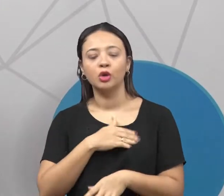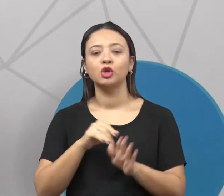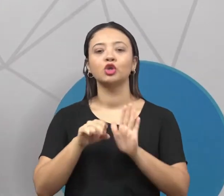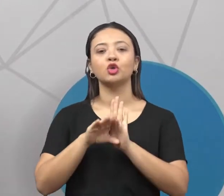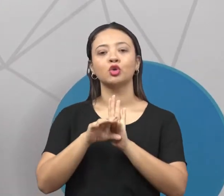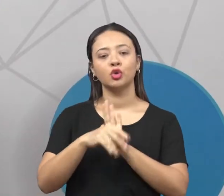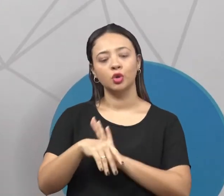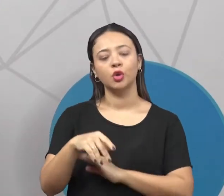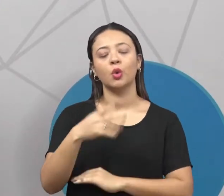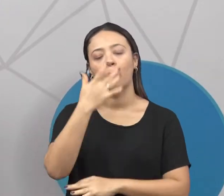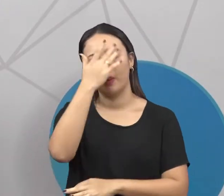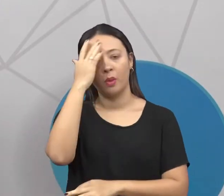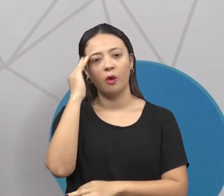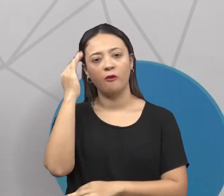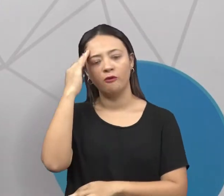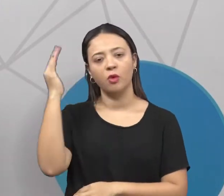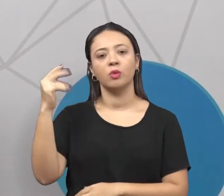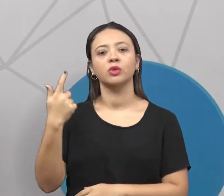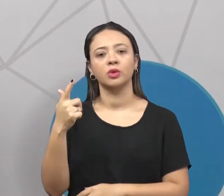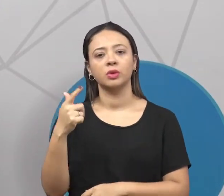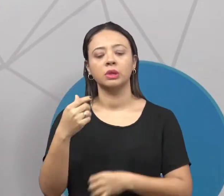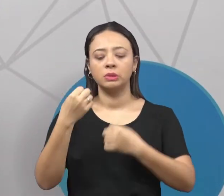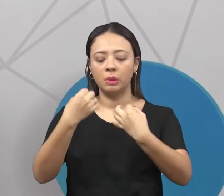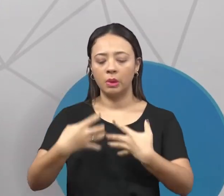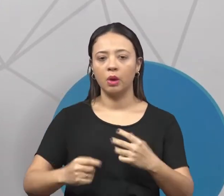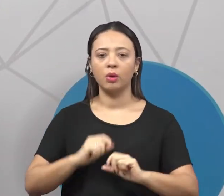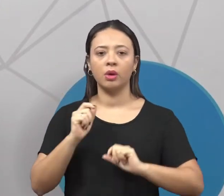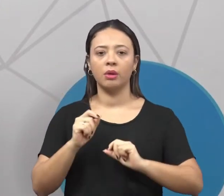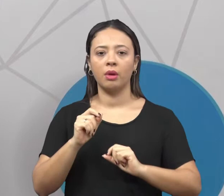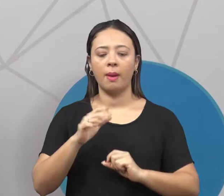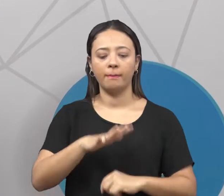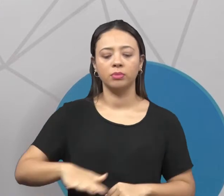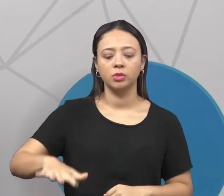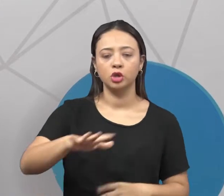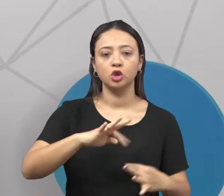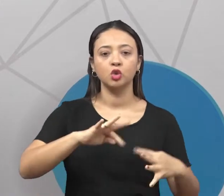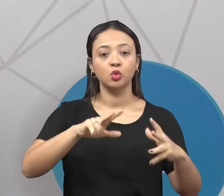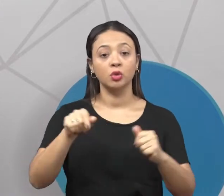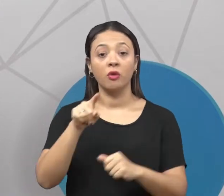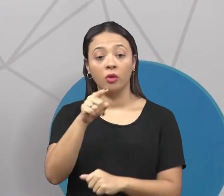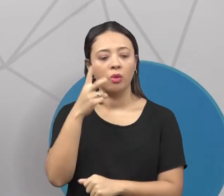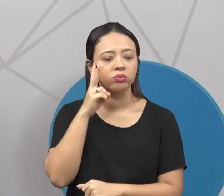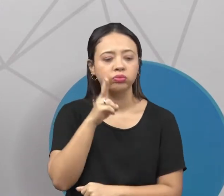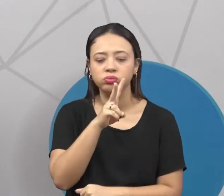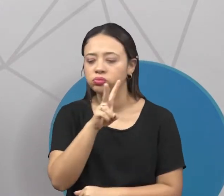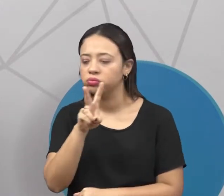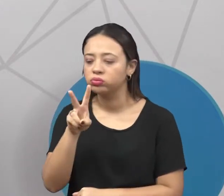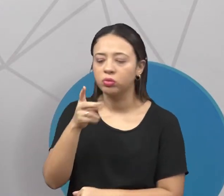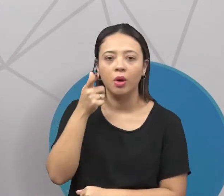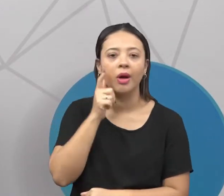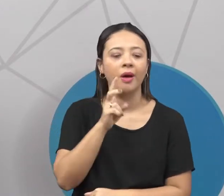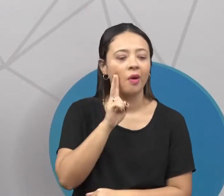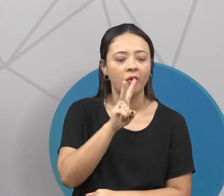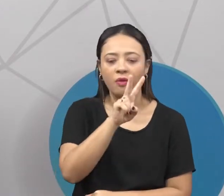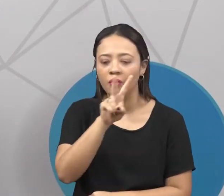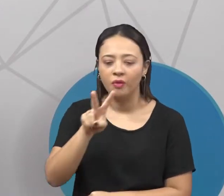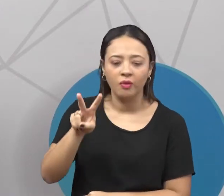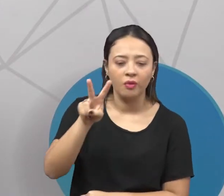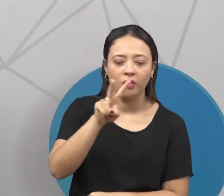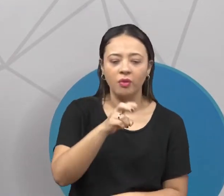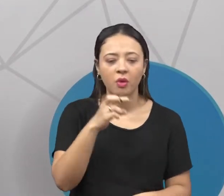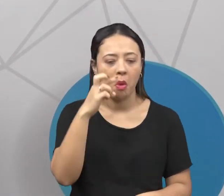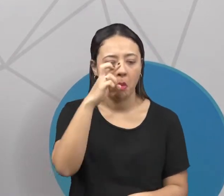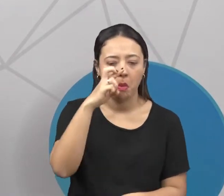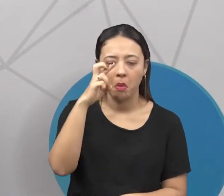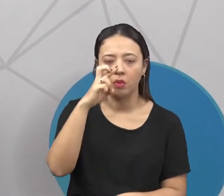chamado Milton Santos, em que ele diz que paisagem é tudo aquilo que a sua visão pode alcançar. Então, tudo aquilo que você olha e